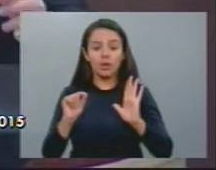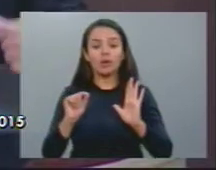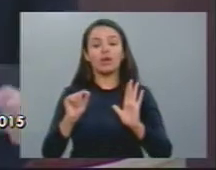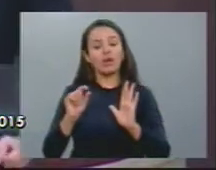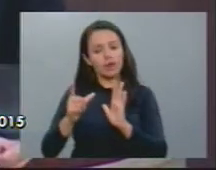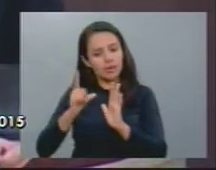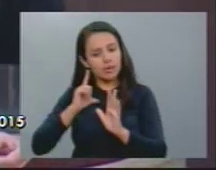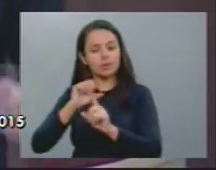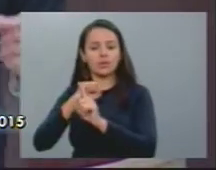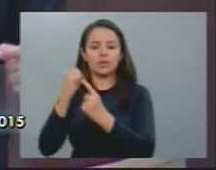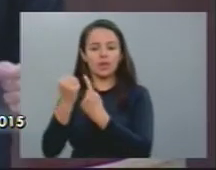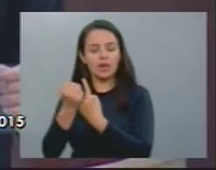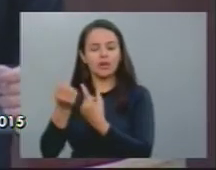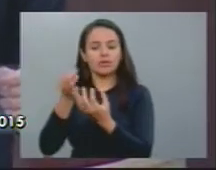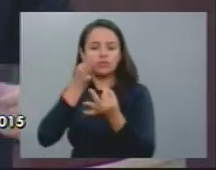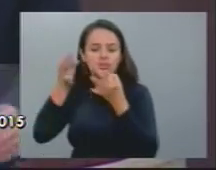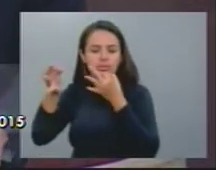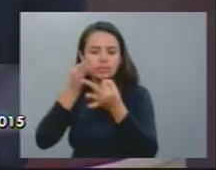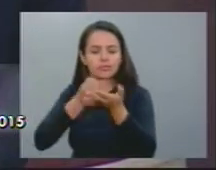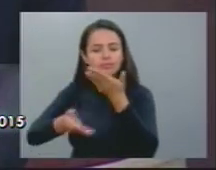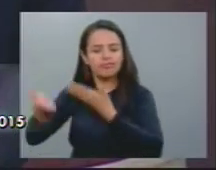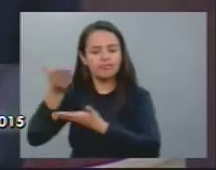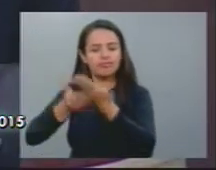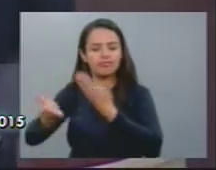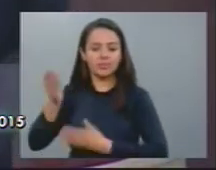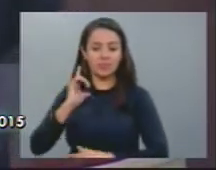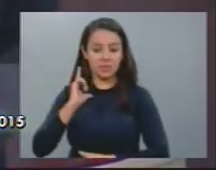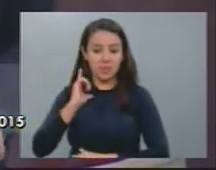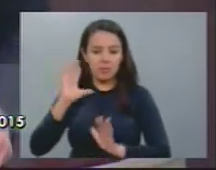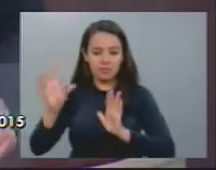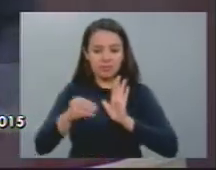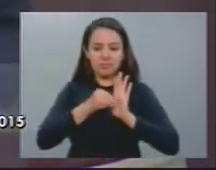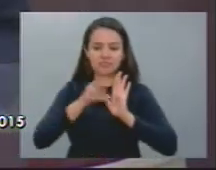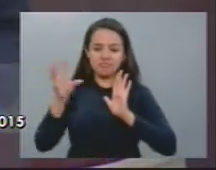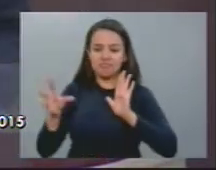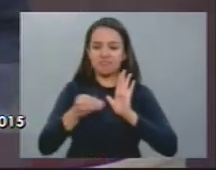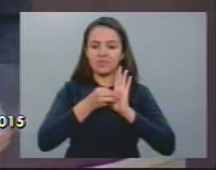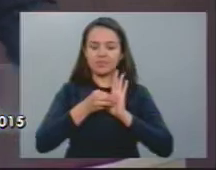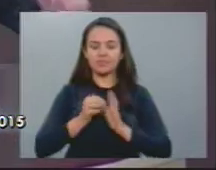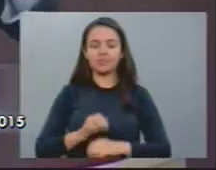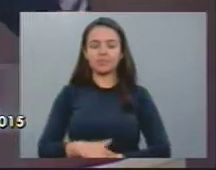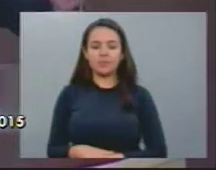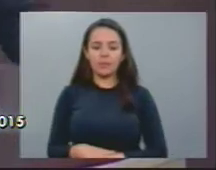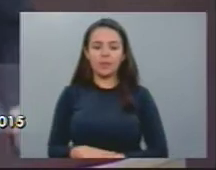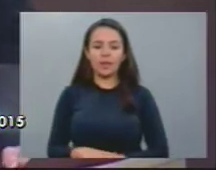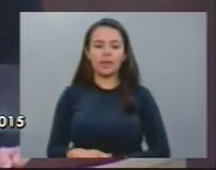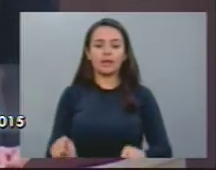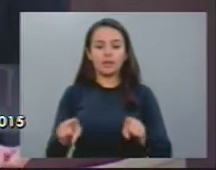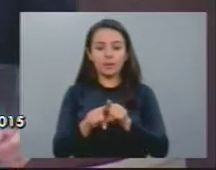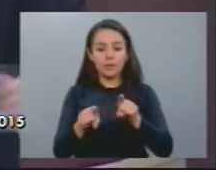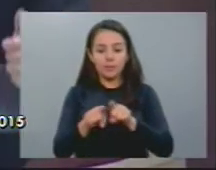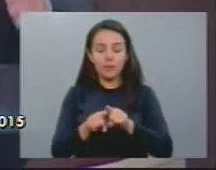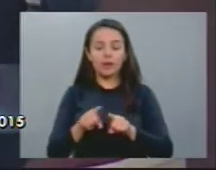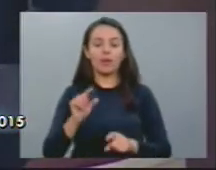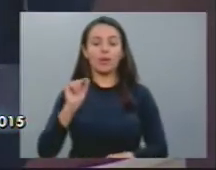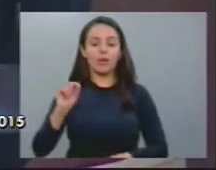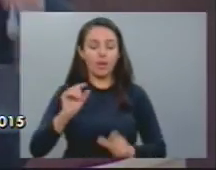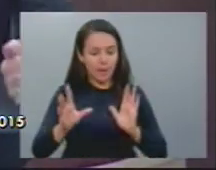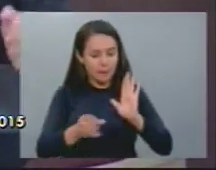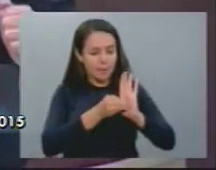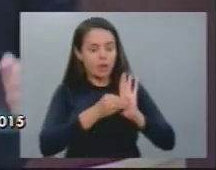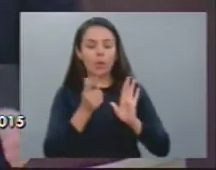sociais envolvidos, todas elas. Propusemos emenda de combate a toda e qualquer forma de discriminação,